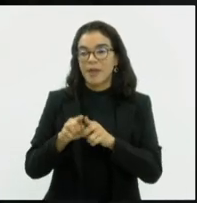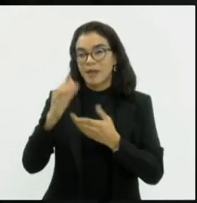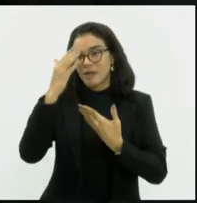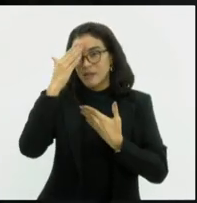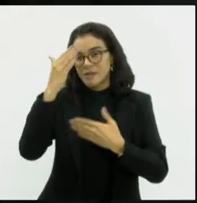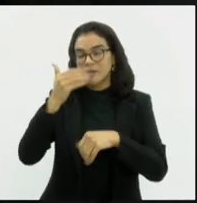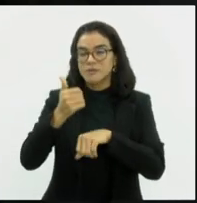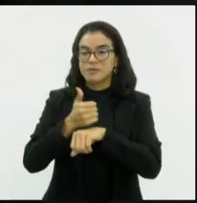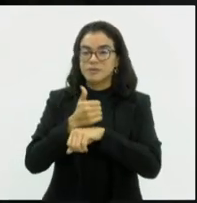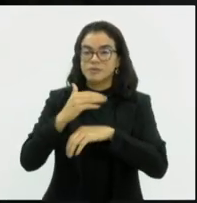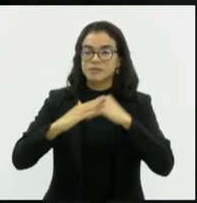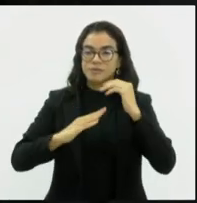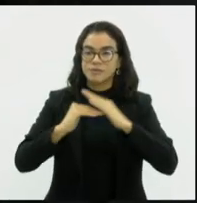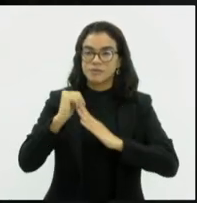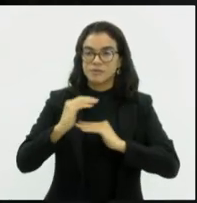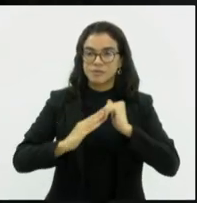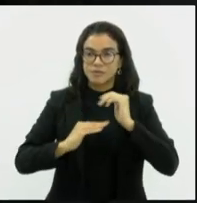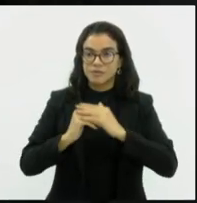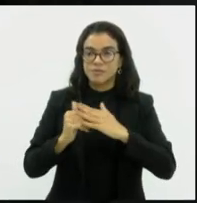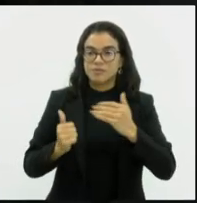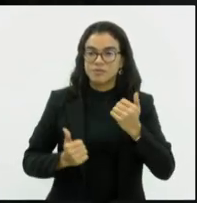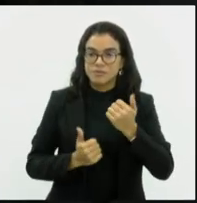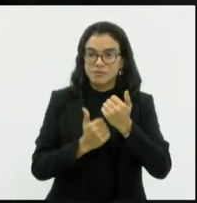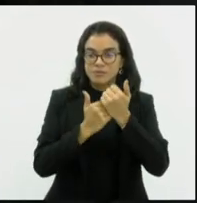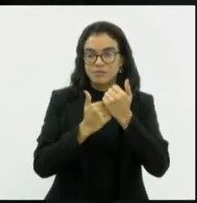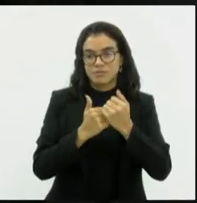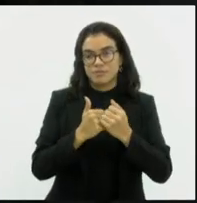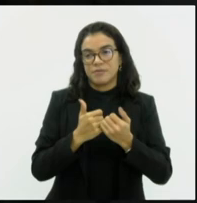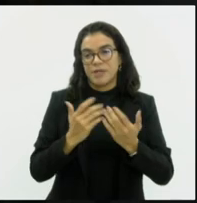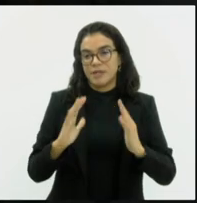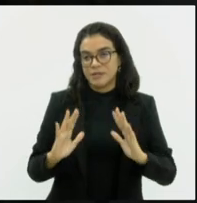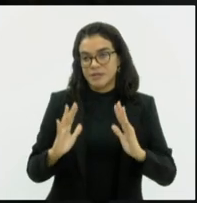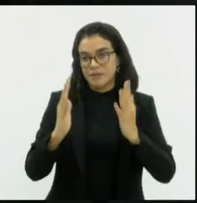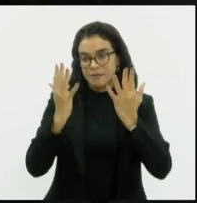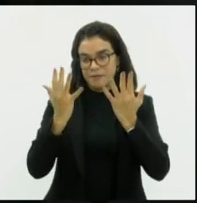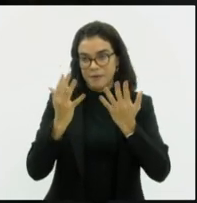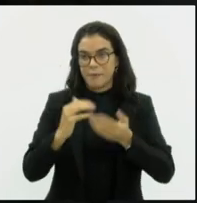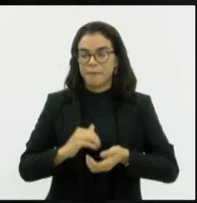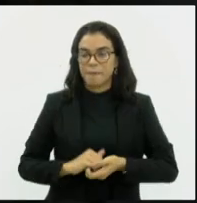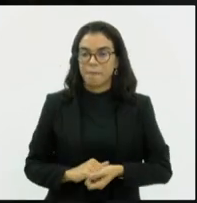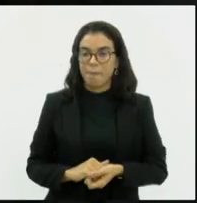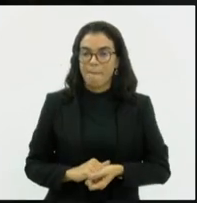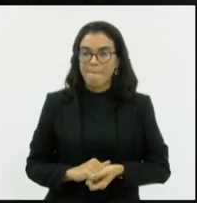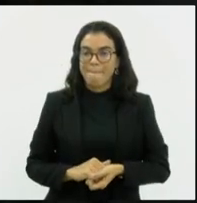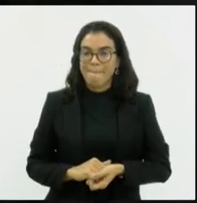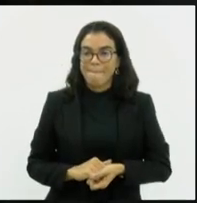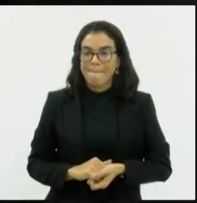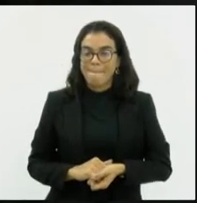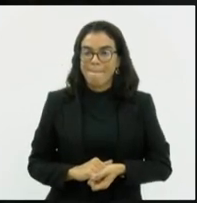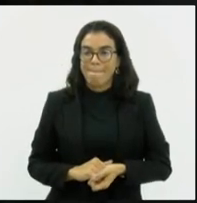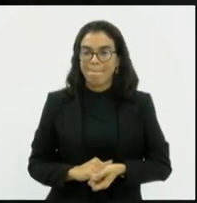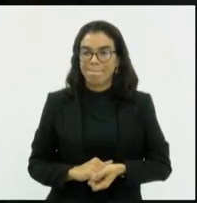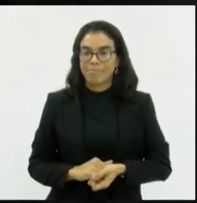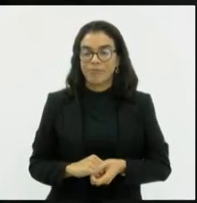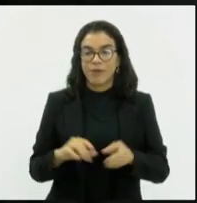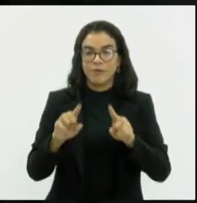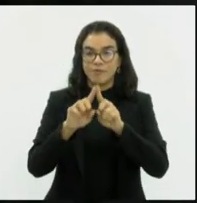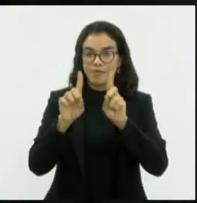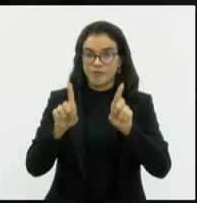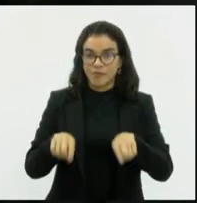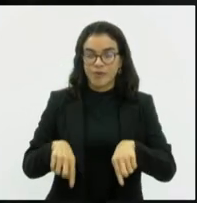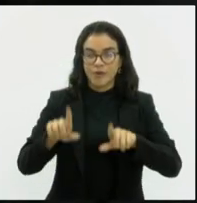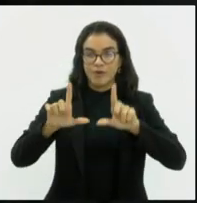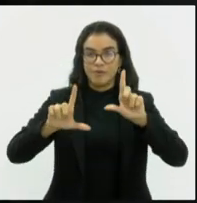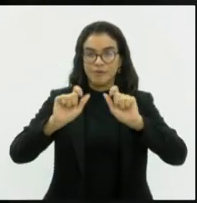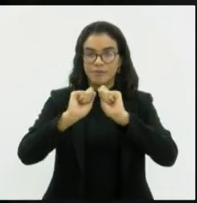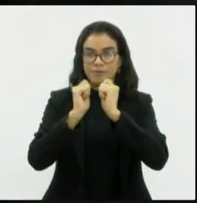que contribuíram para que esse evento acontecesse. Tá? Então, são os funcionários da TV